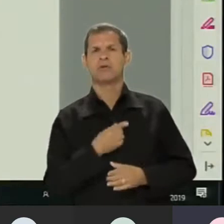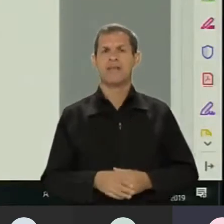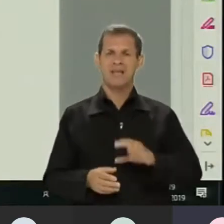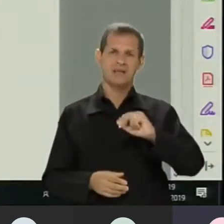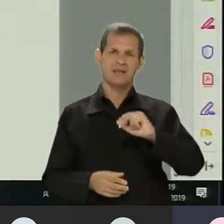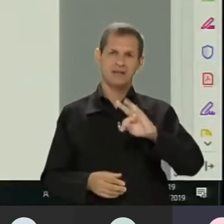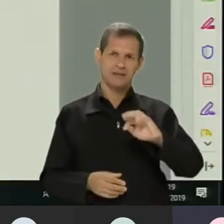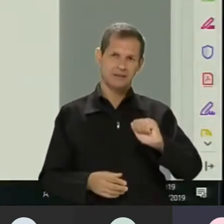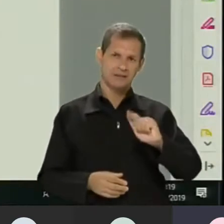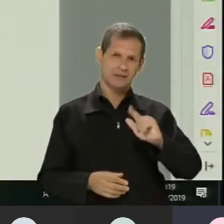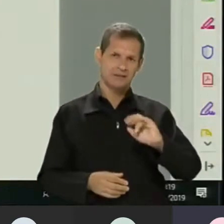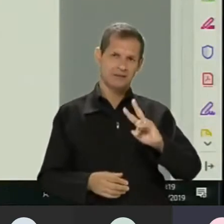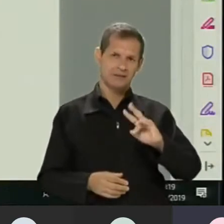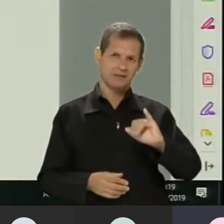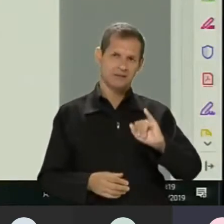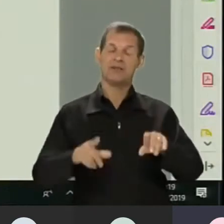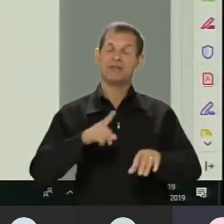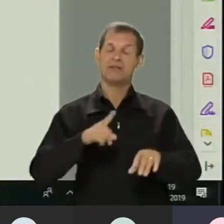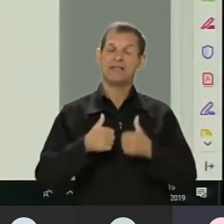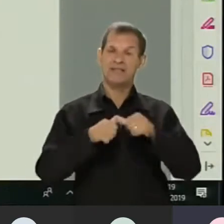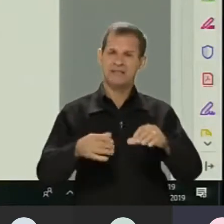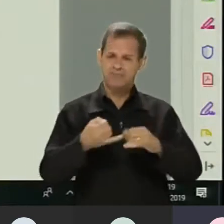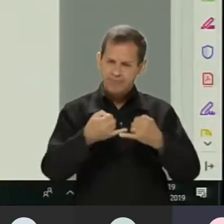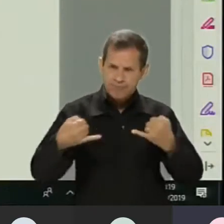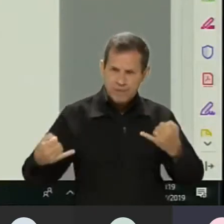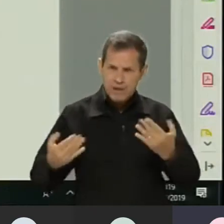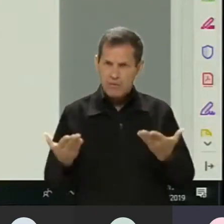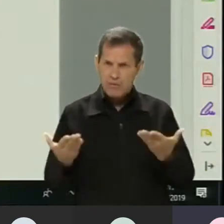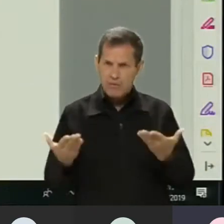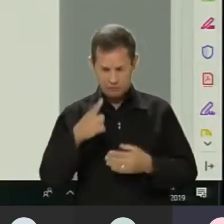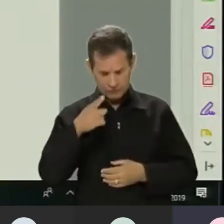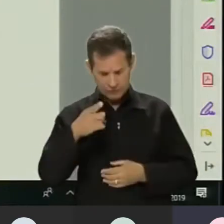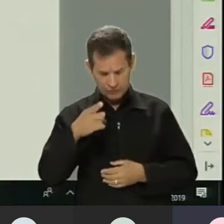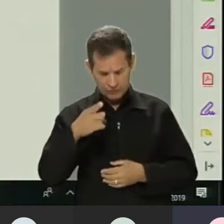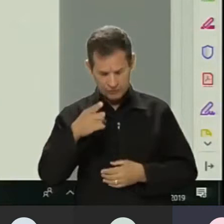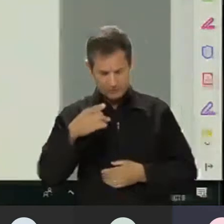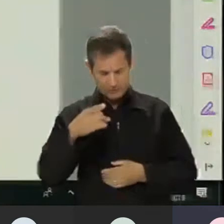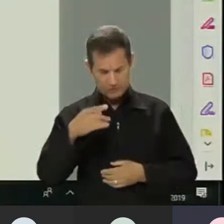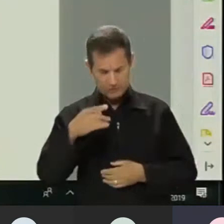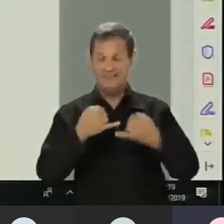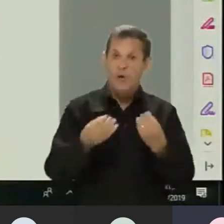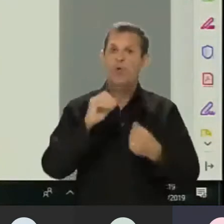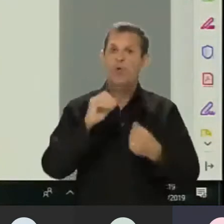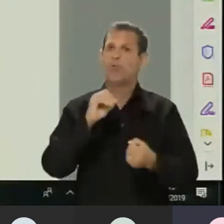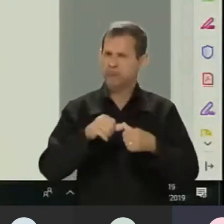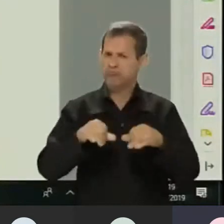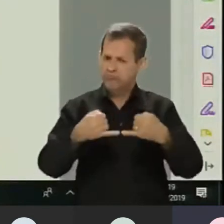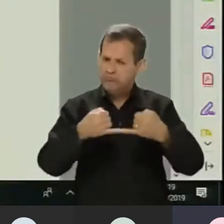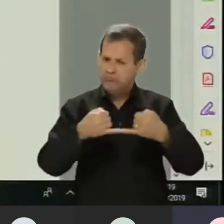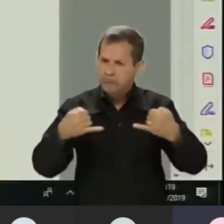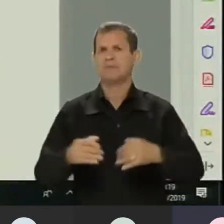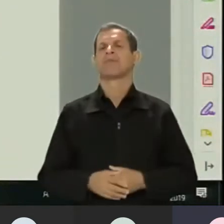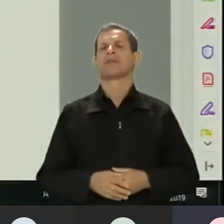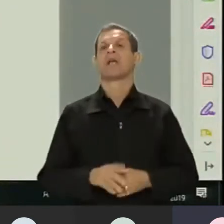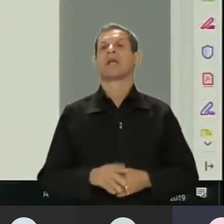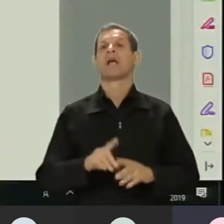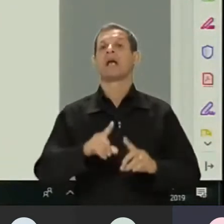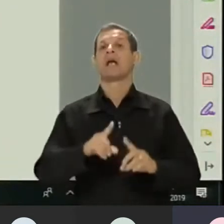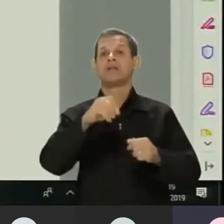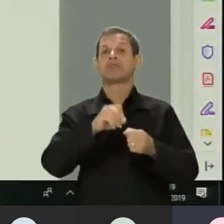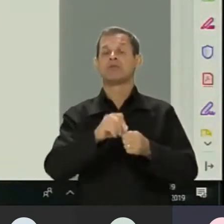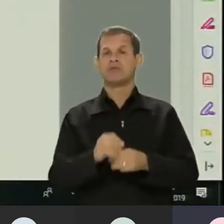a carta de Givone, tá? Que tem então essas linhas, e agora você já sabe o que são essas linhas e como realizar essas linhas.